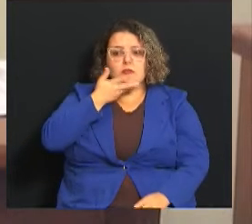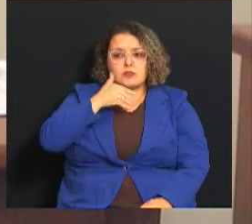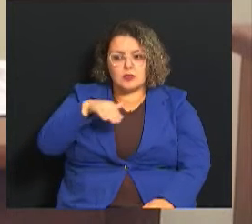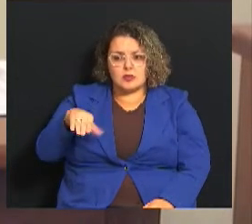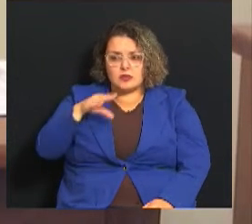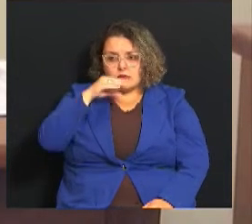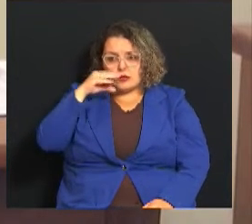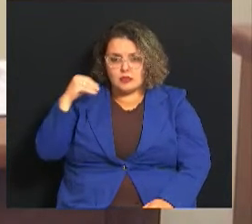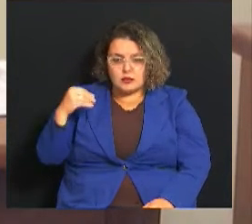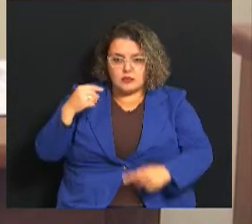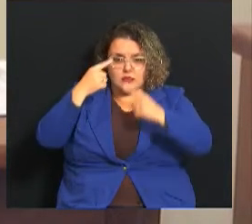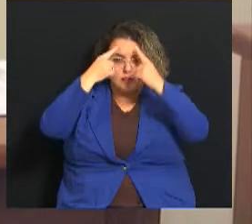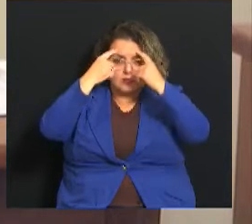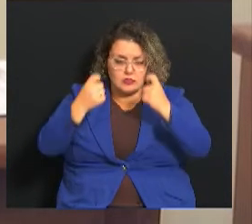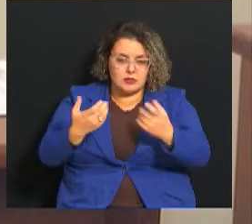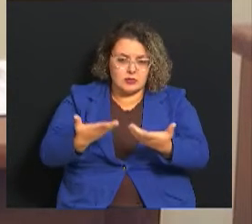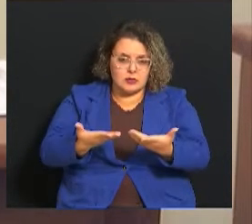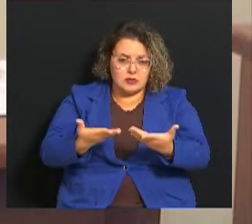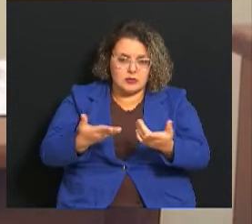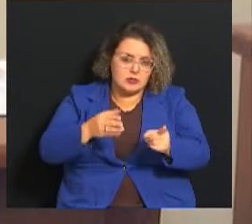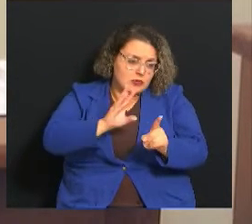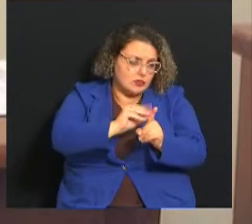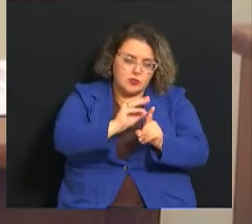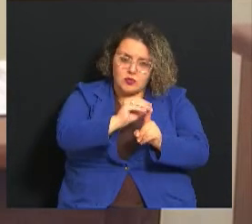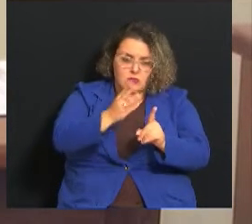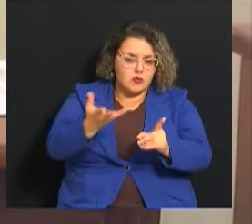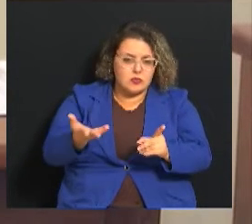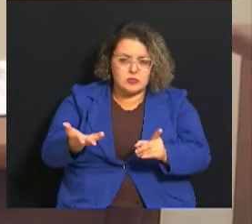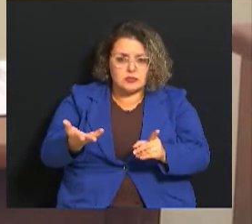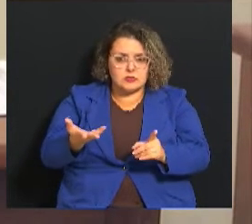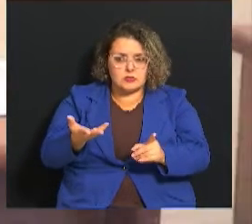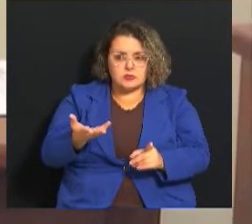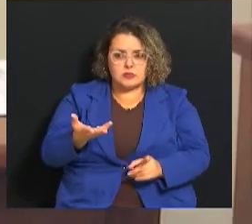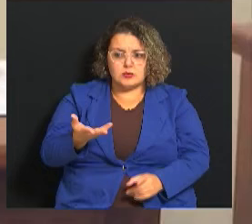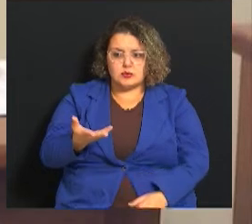sofreu a violência, teve a intimidade